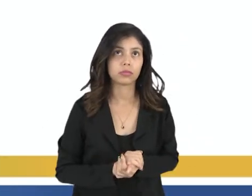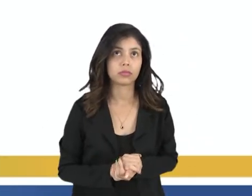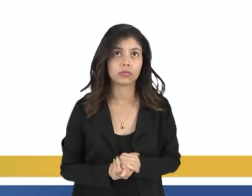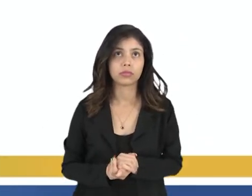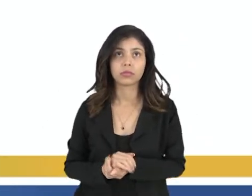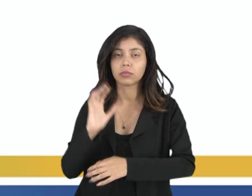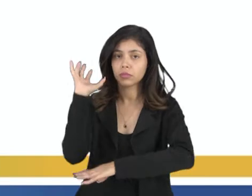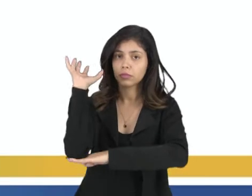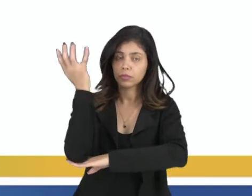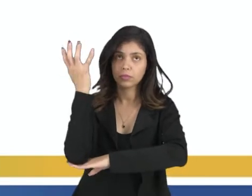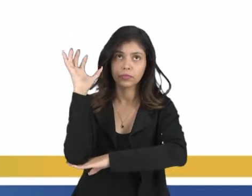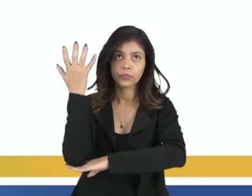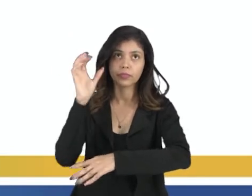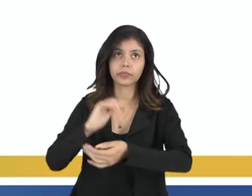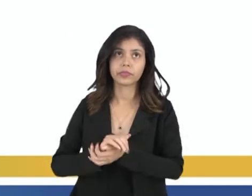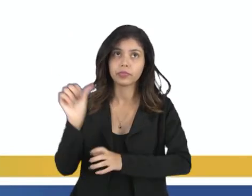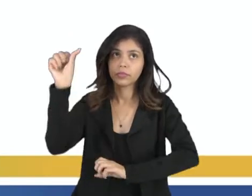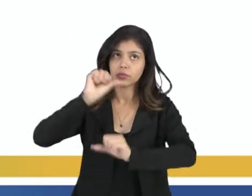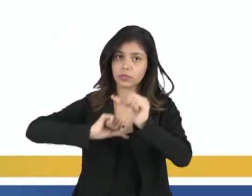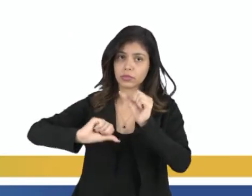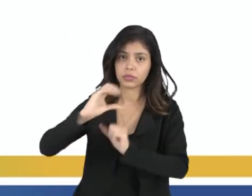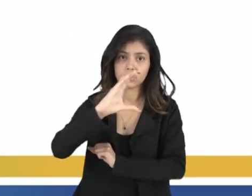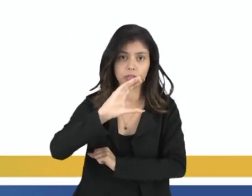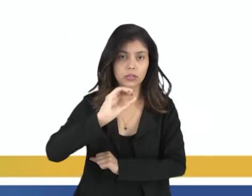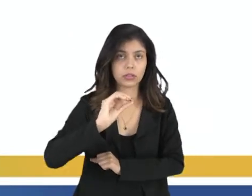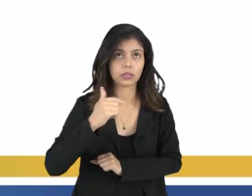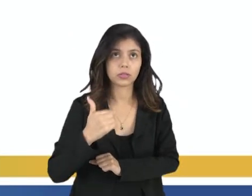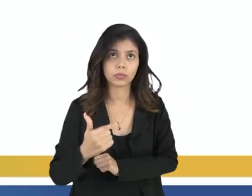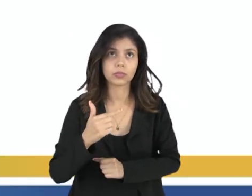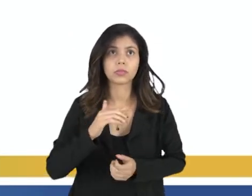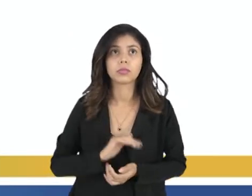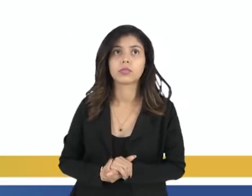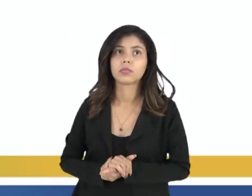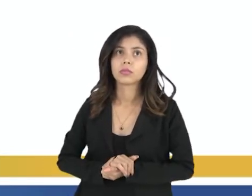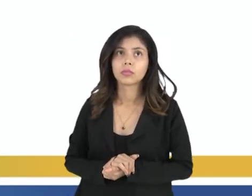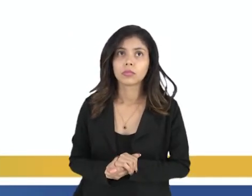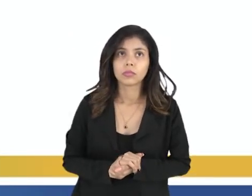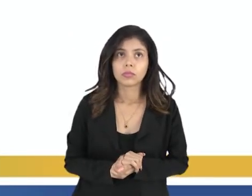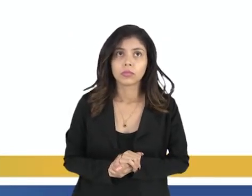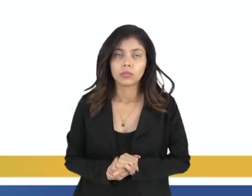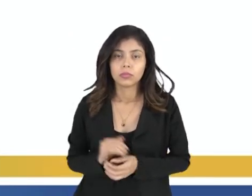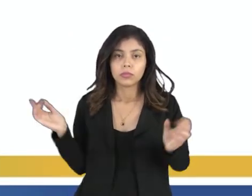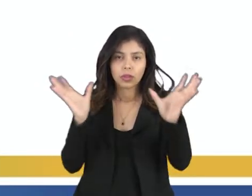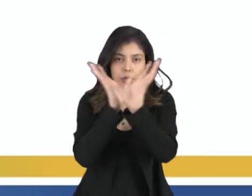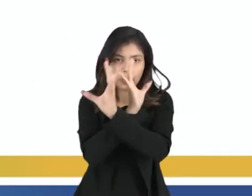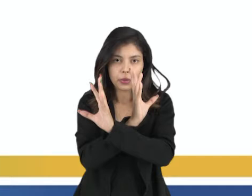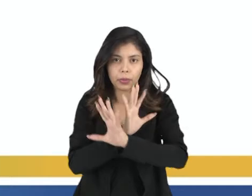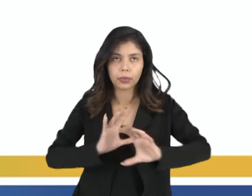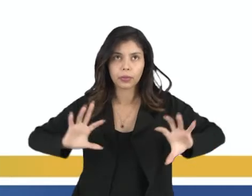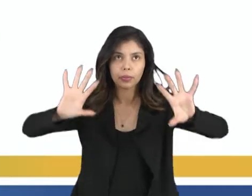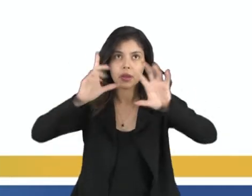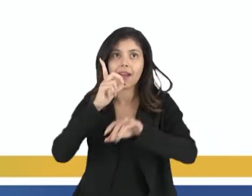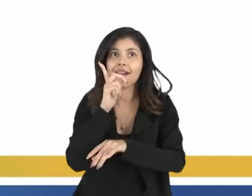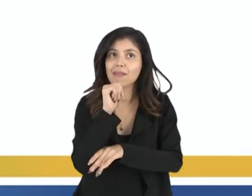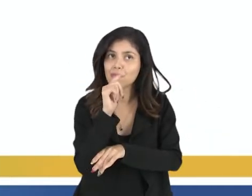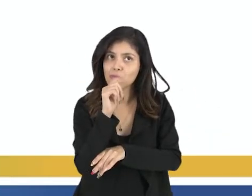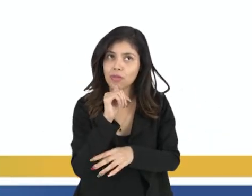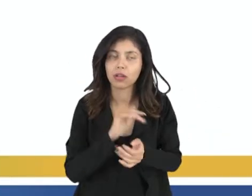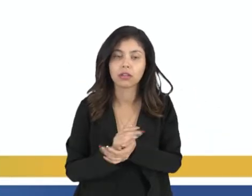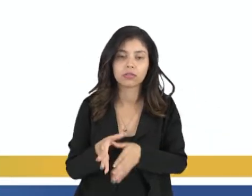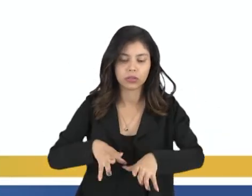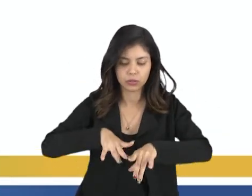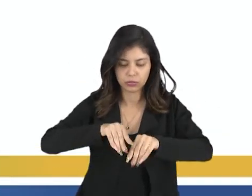usam energia solar para transformar o gás carbônico, que vem do ar, e a água, que vem